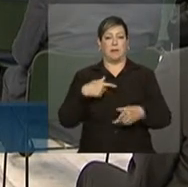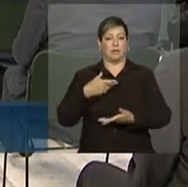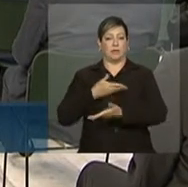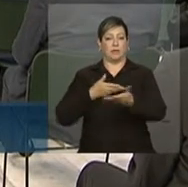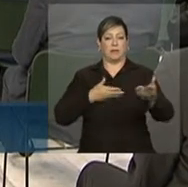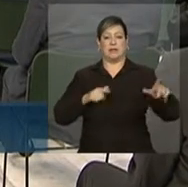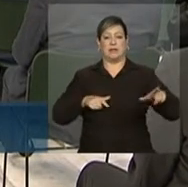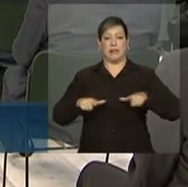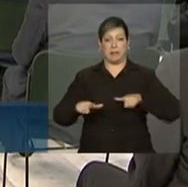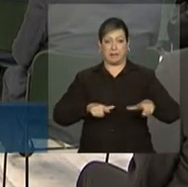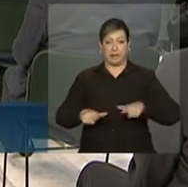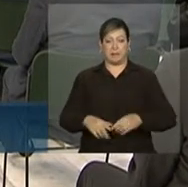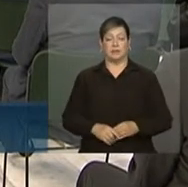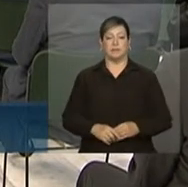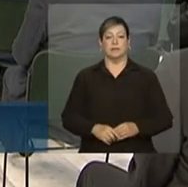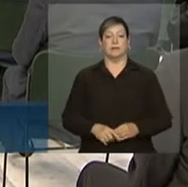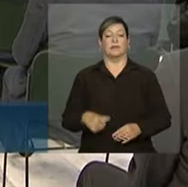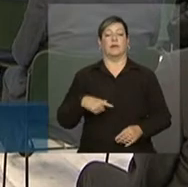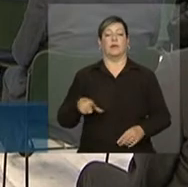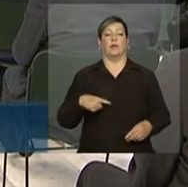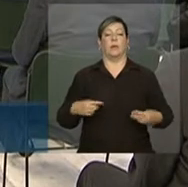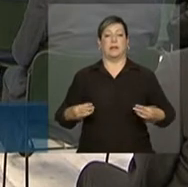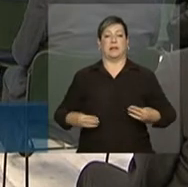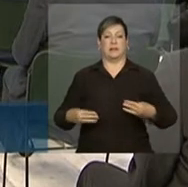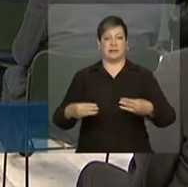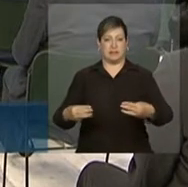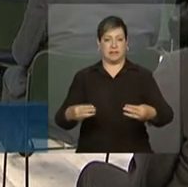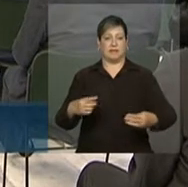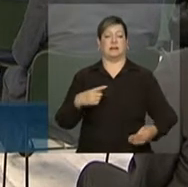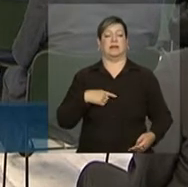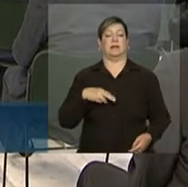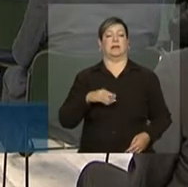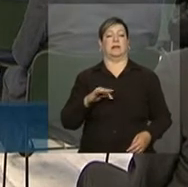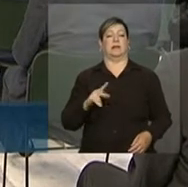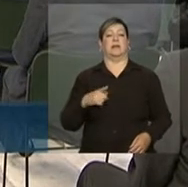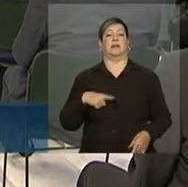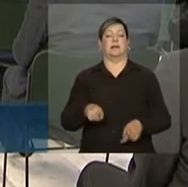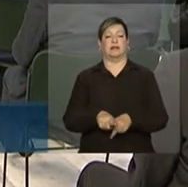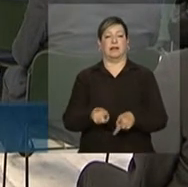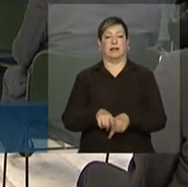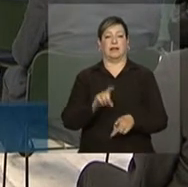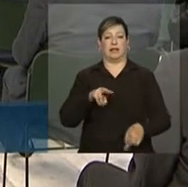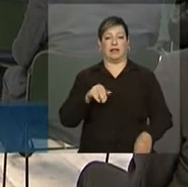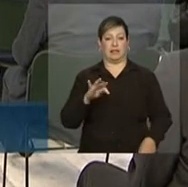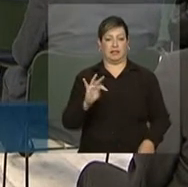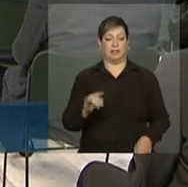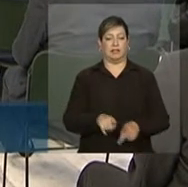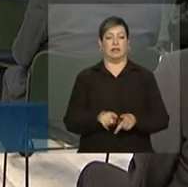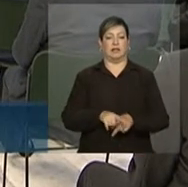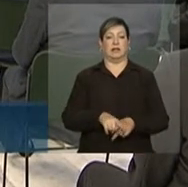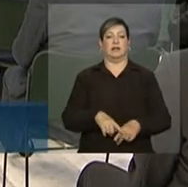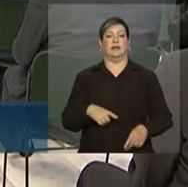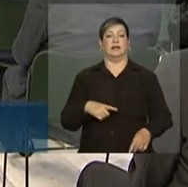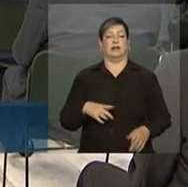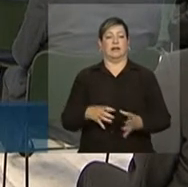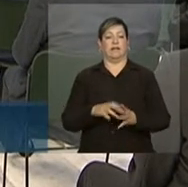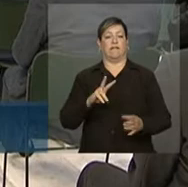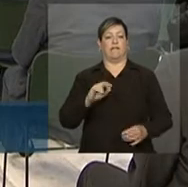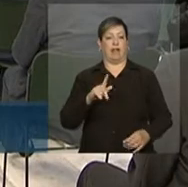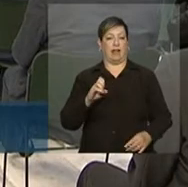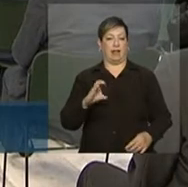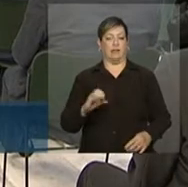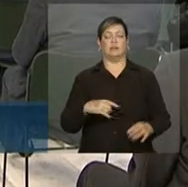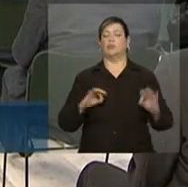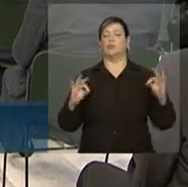de trabalho, né, tanto do Ministério como da NTT, do DENIT, da EPL, né, da Valec, todos